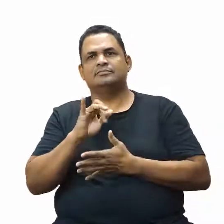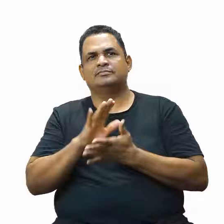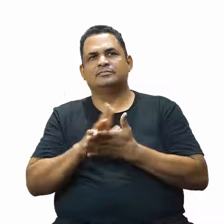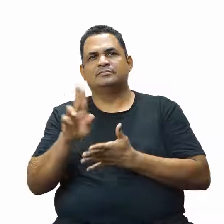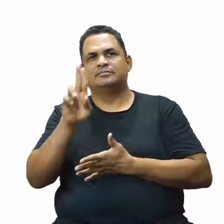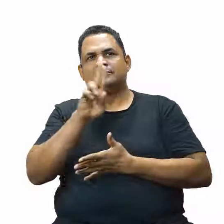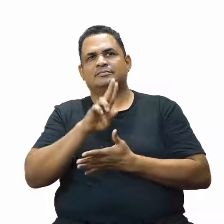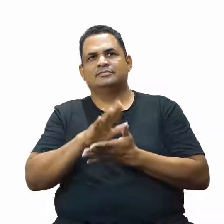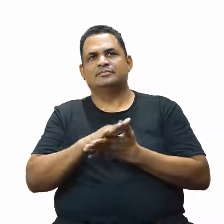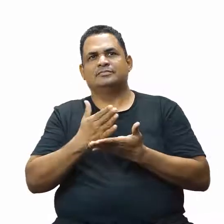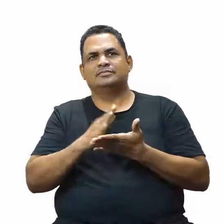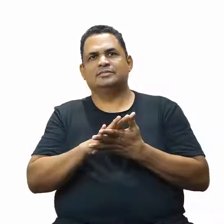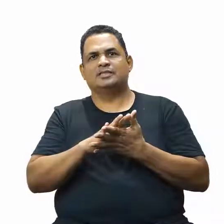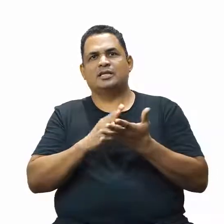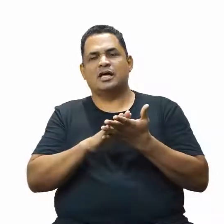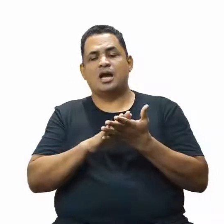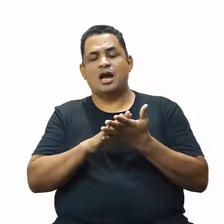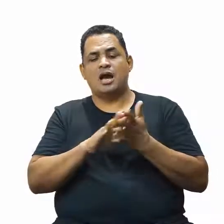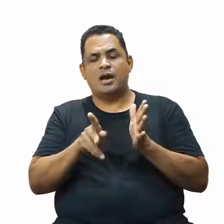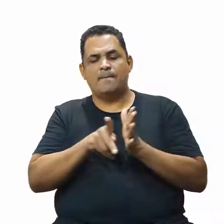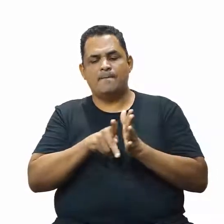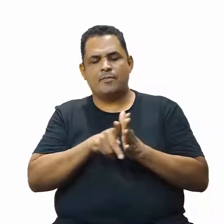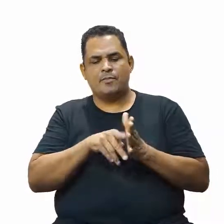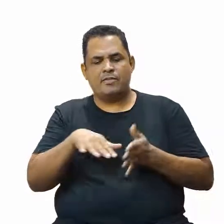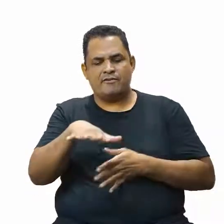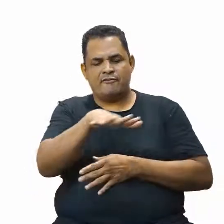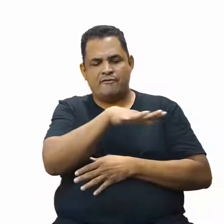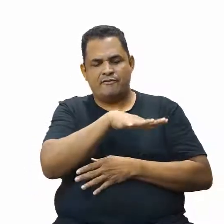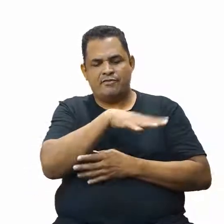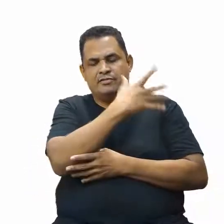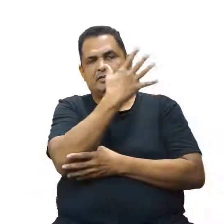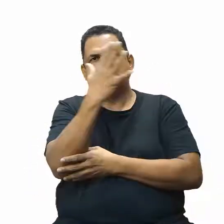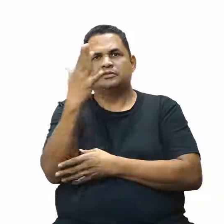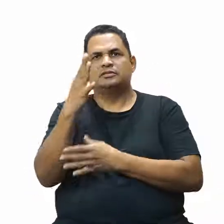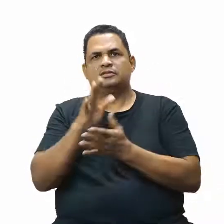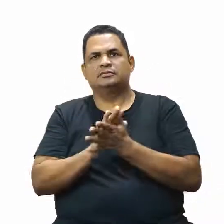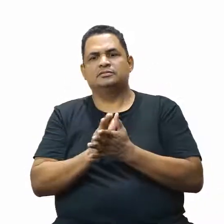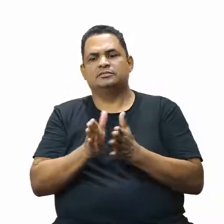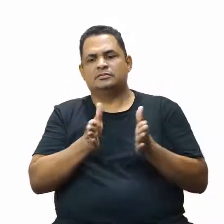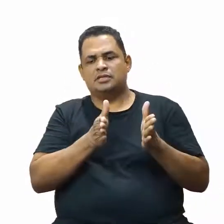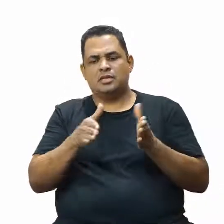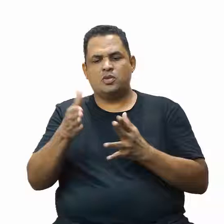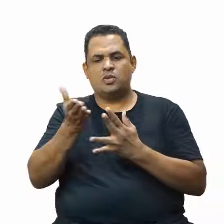O uso da faixa da vegetação nativa entre as culturas.